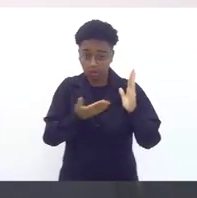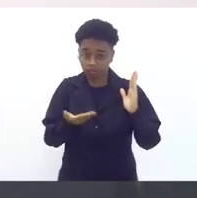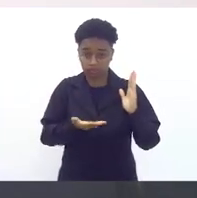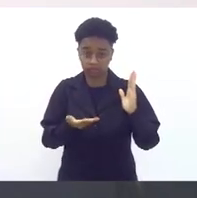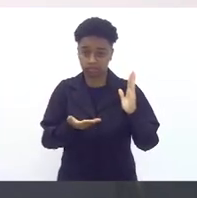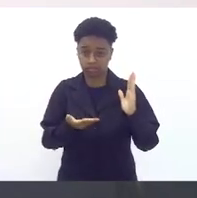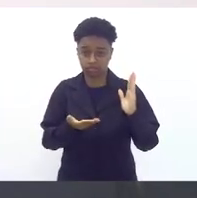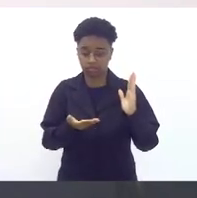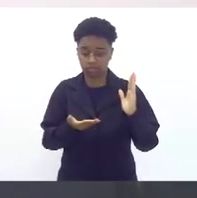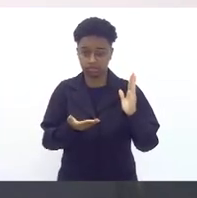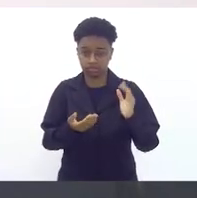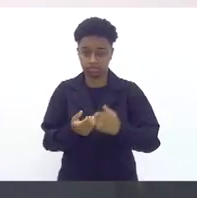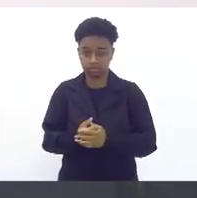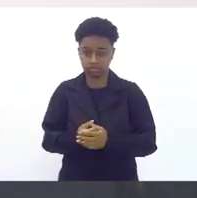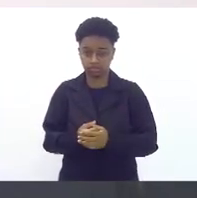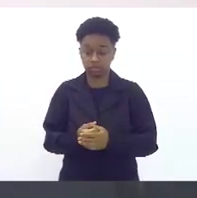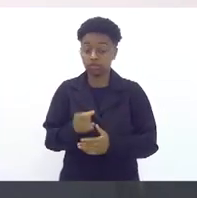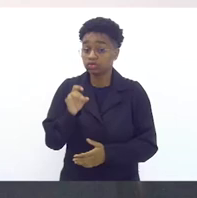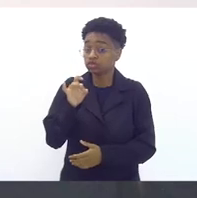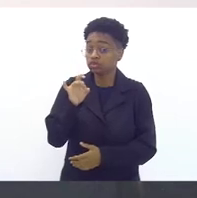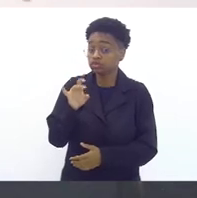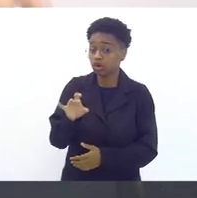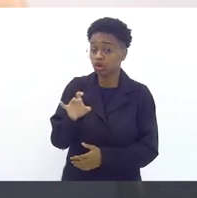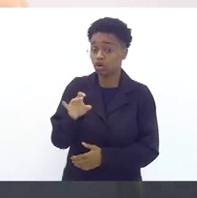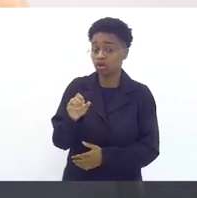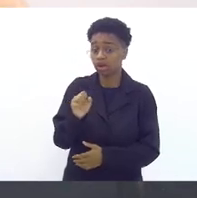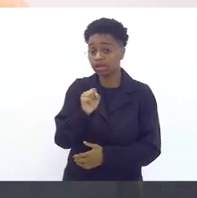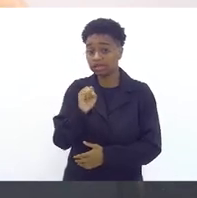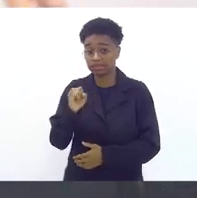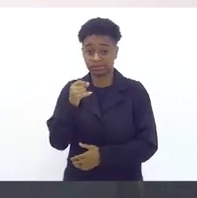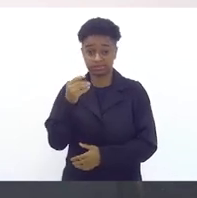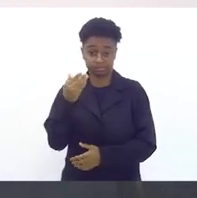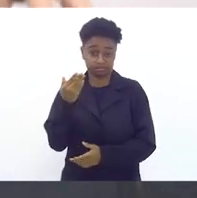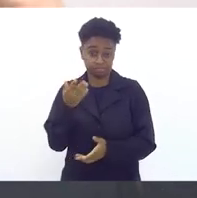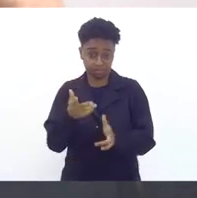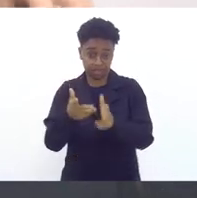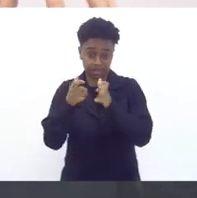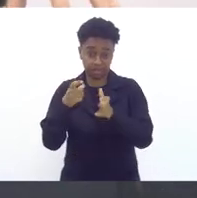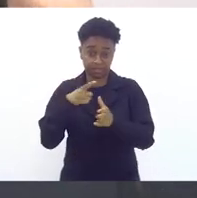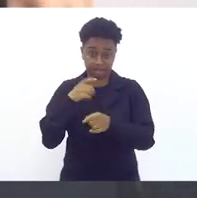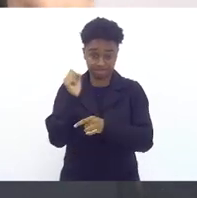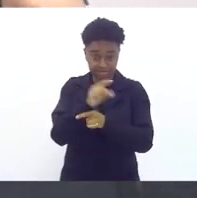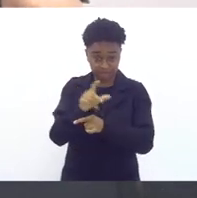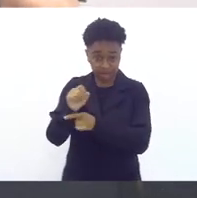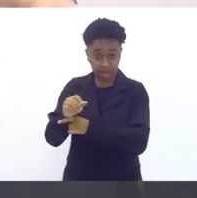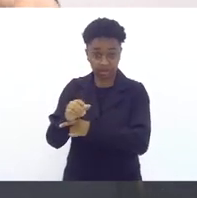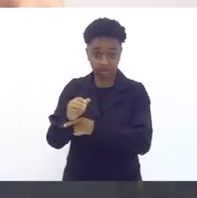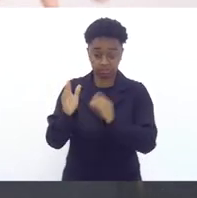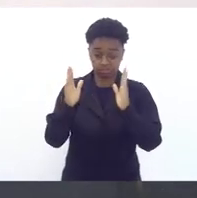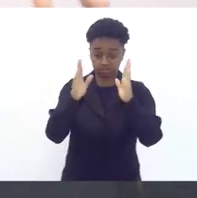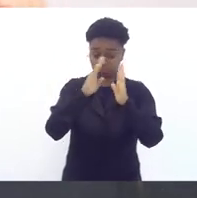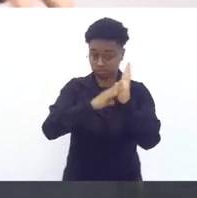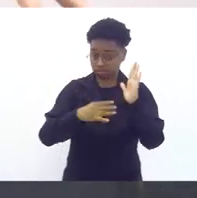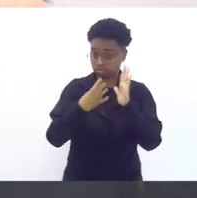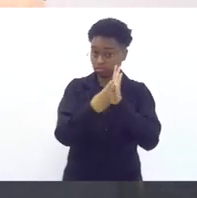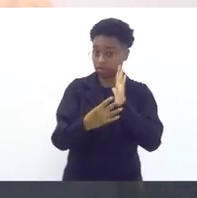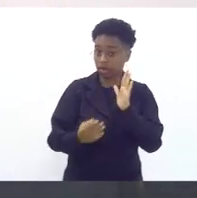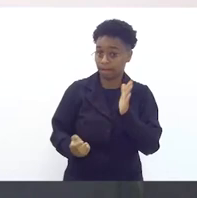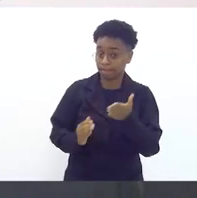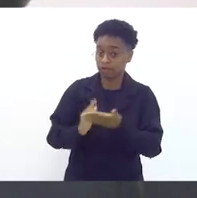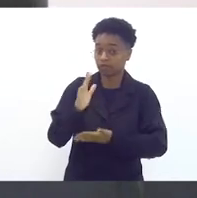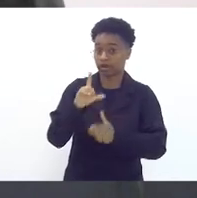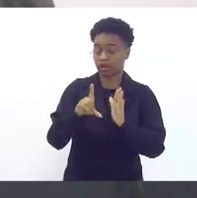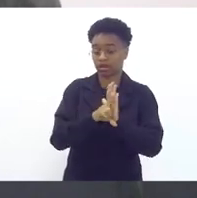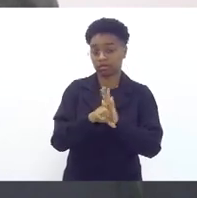tenha previsão dessas vagas no quadro aprovado em lei. E existe essa previsão.